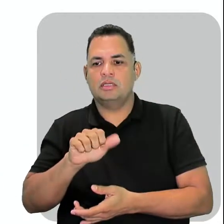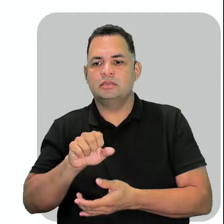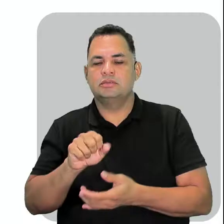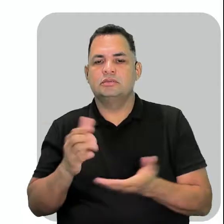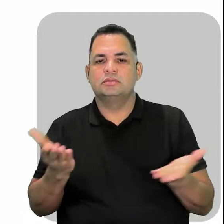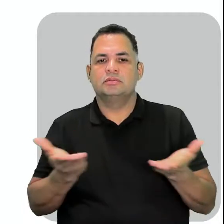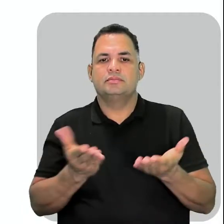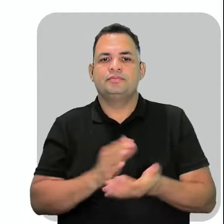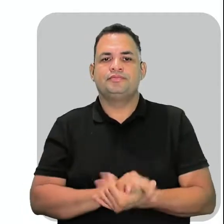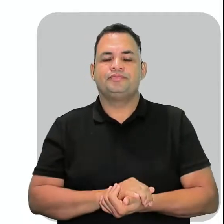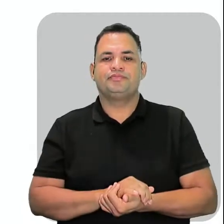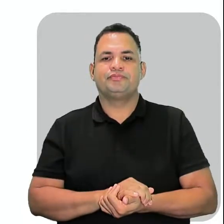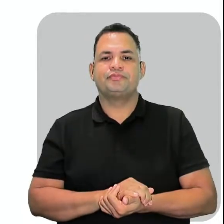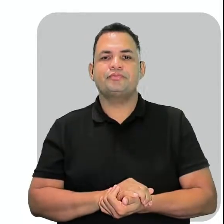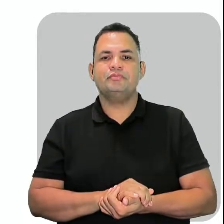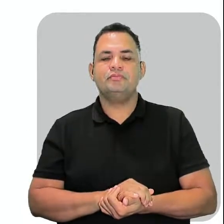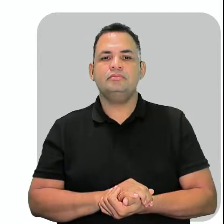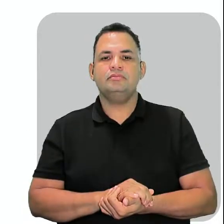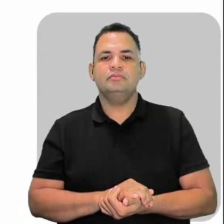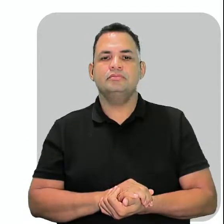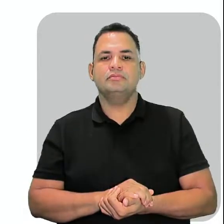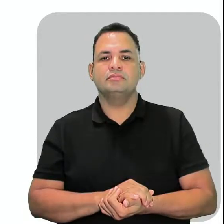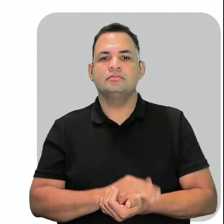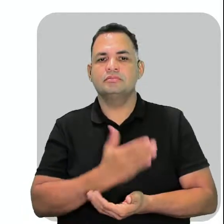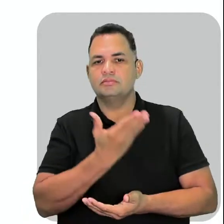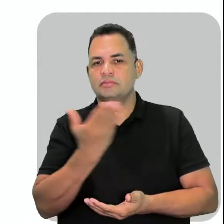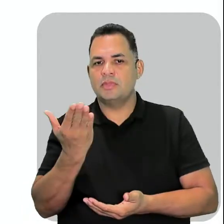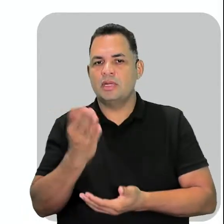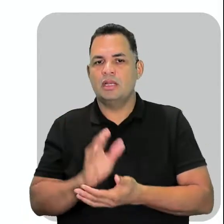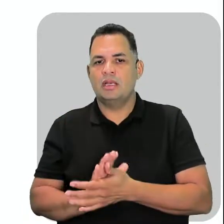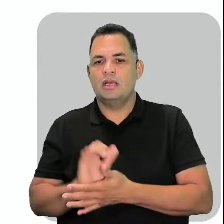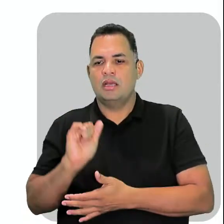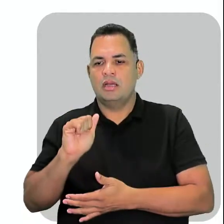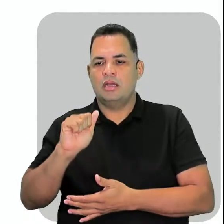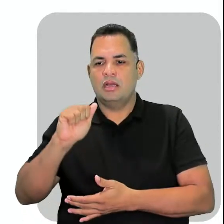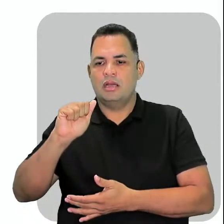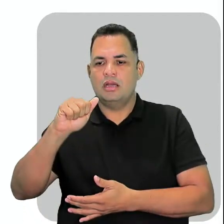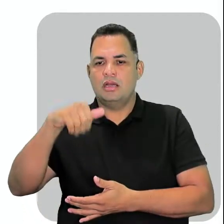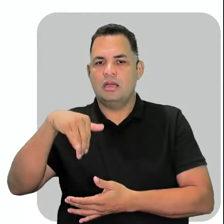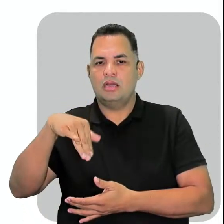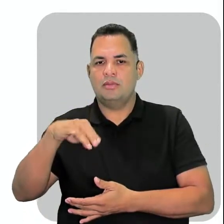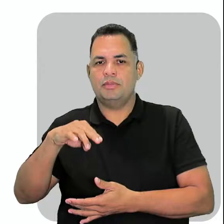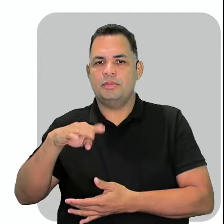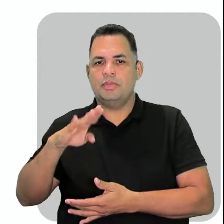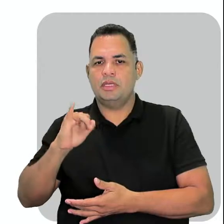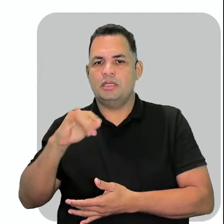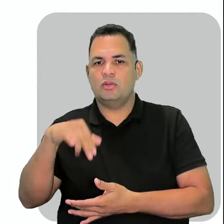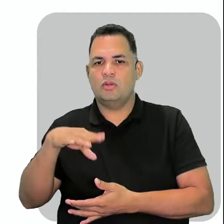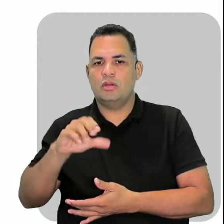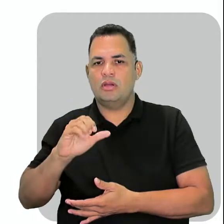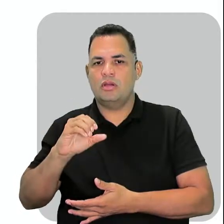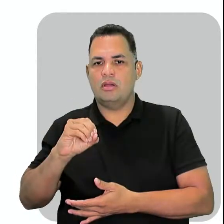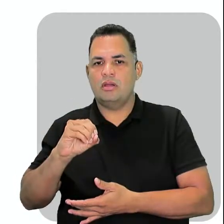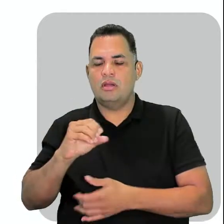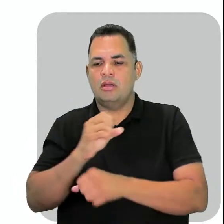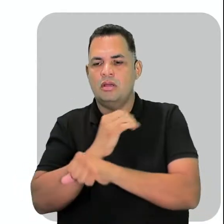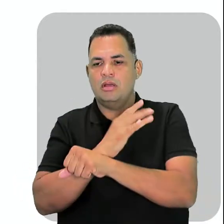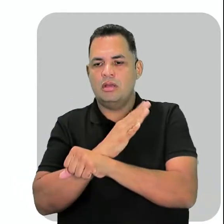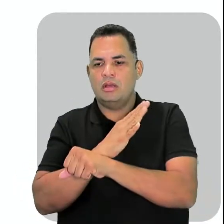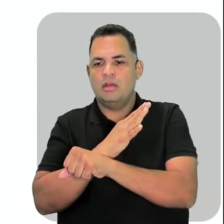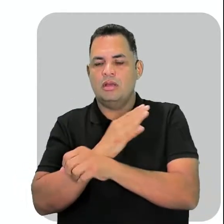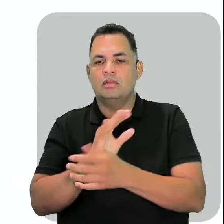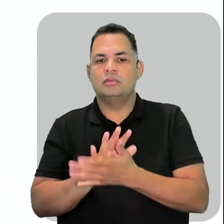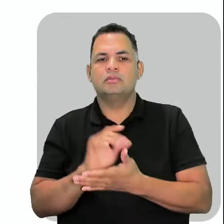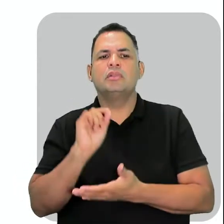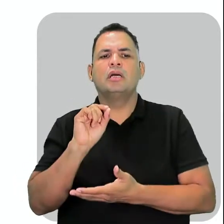E vamos lá. Bom, gente, nós vamos começar falando sobre os aminoácidos. Vocês sabem o que é